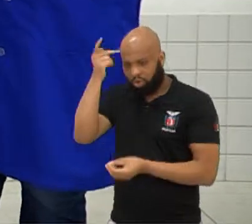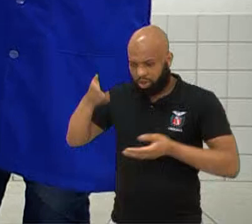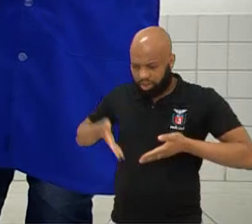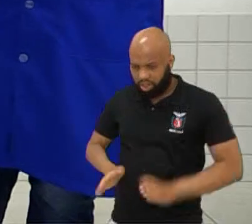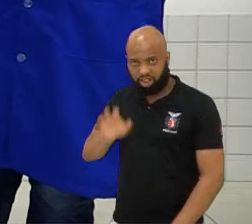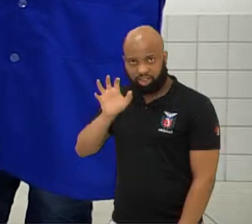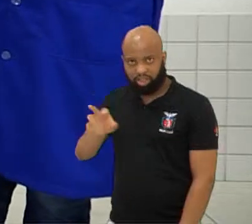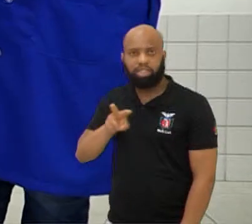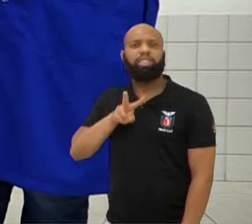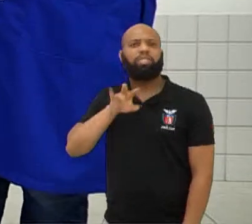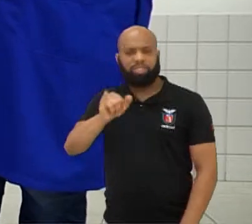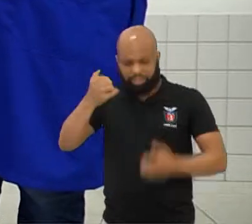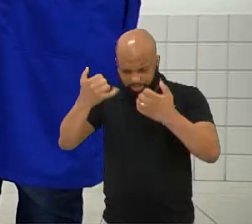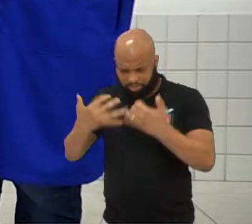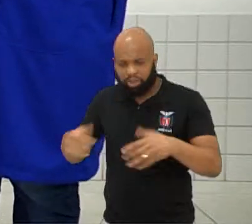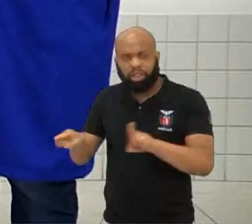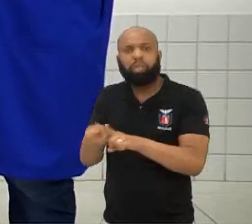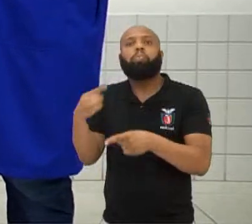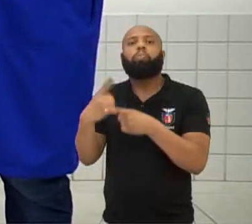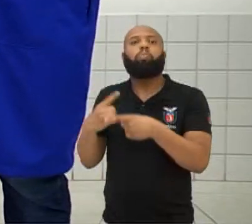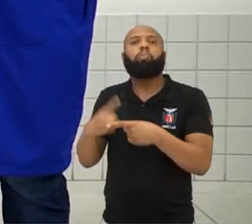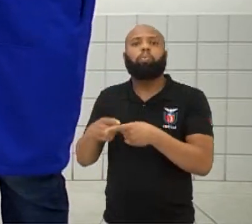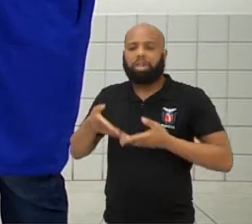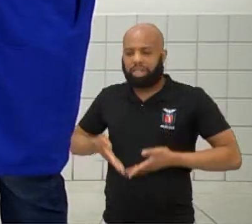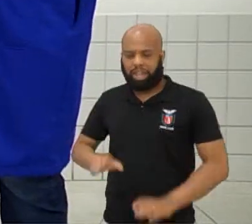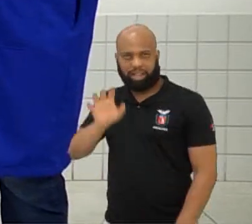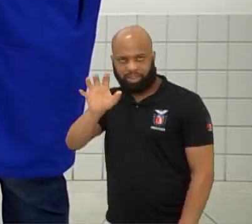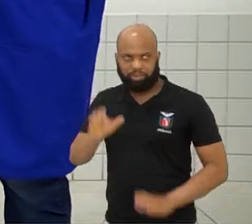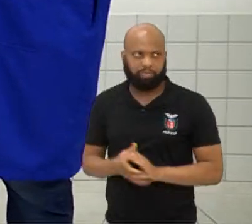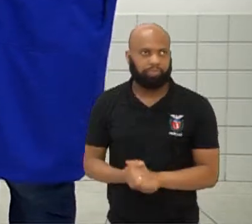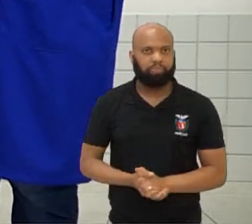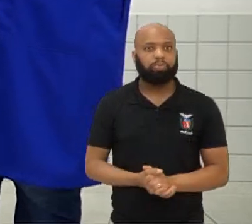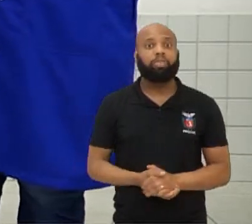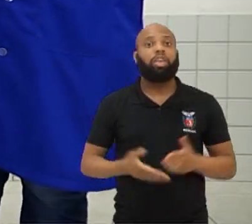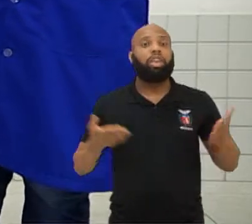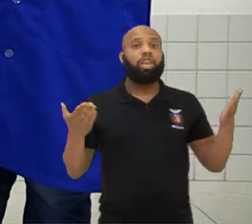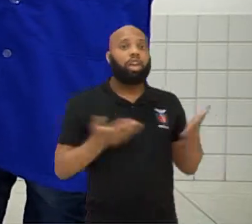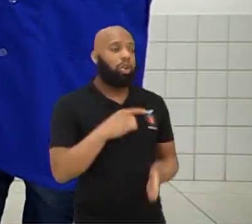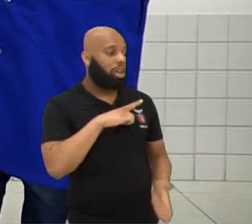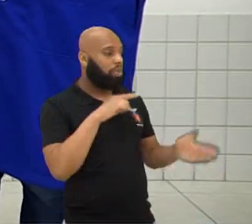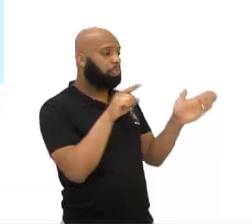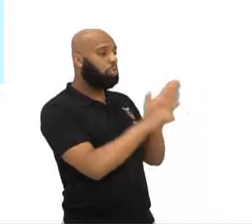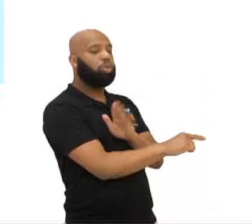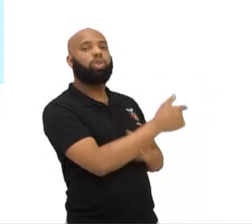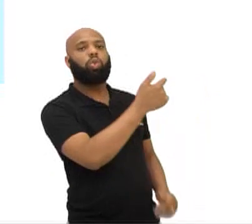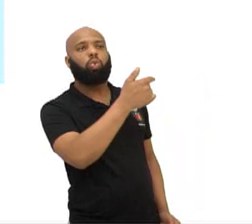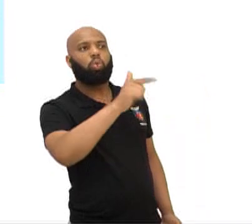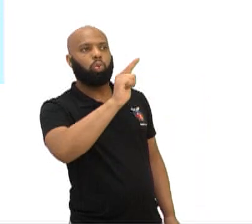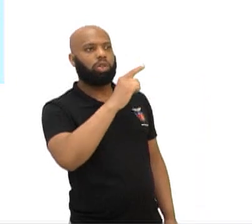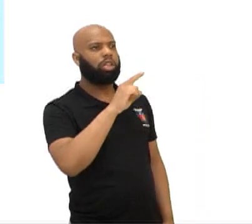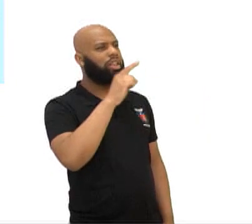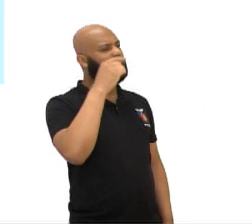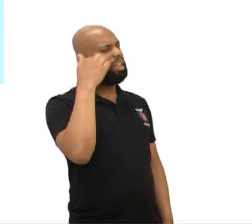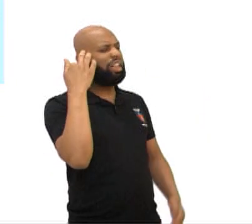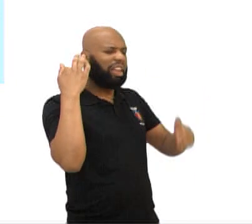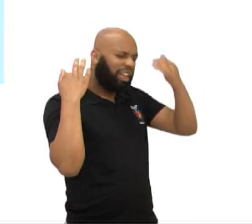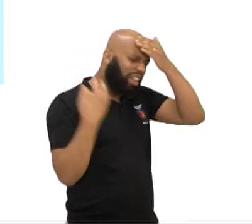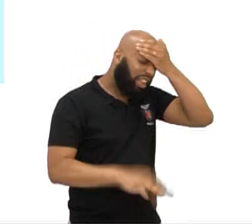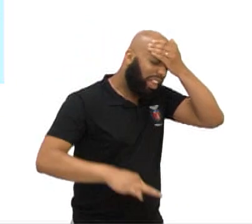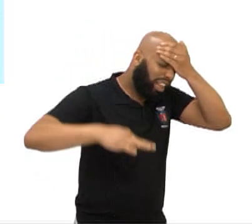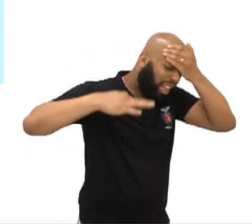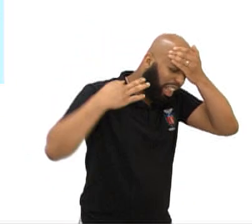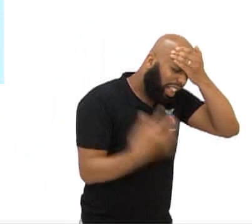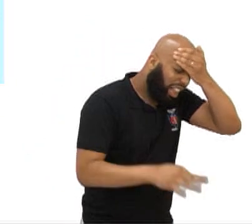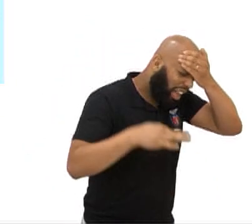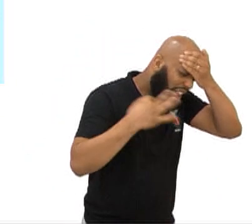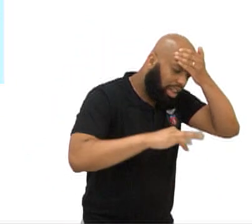assim? Já vamos explicar a origem do daltonismo. Isso aí, vamos lá então. Pessoal, mais um quiz. Olha o que ele fala ali, ó. Dores de cabeça intensas,